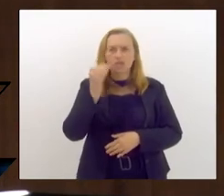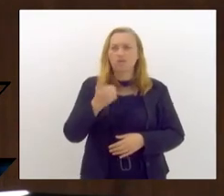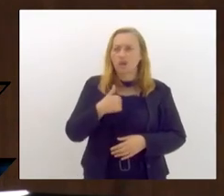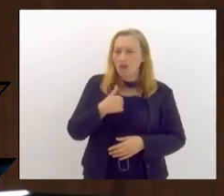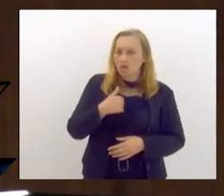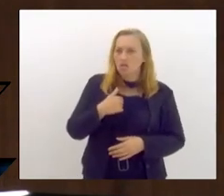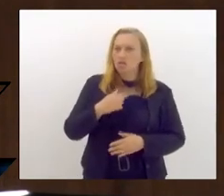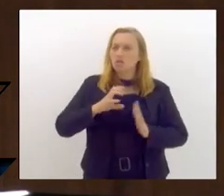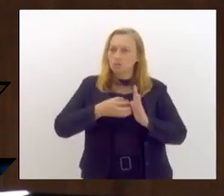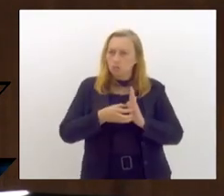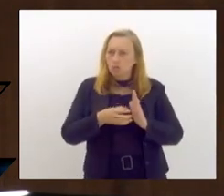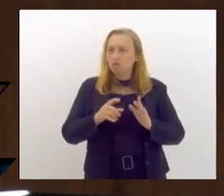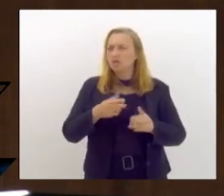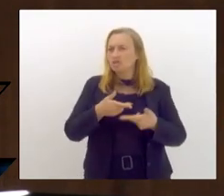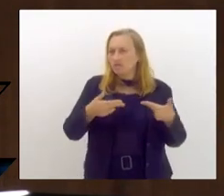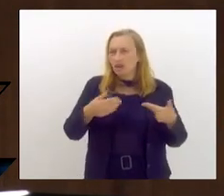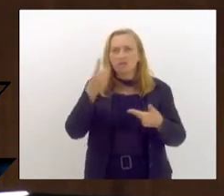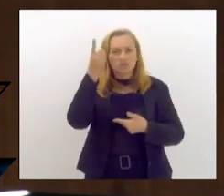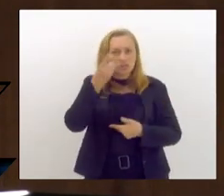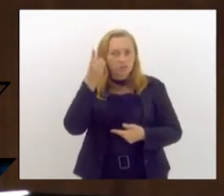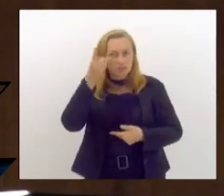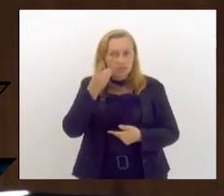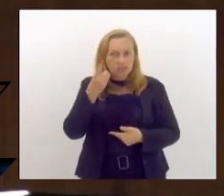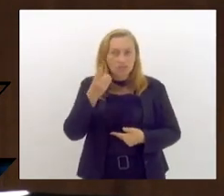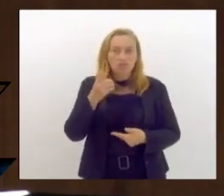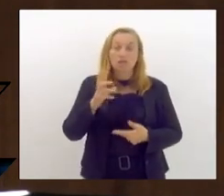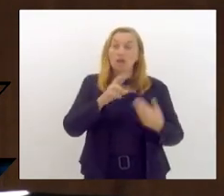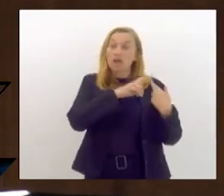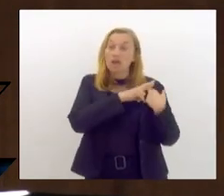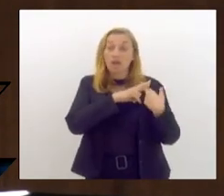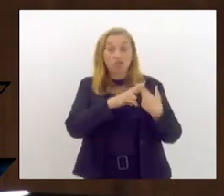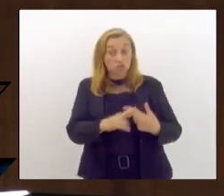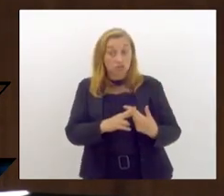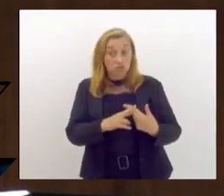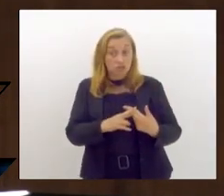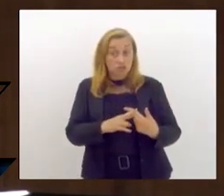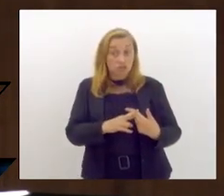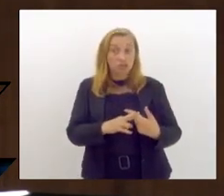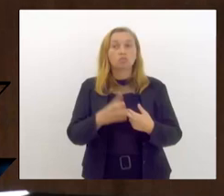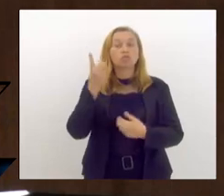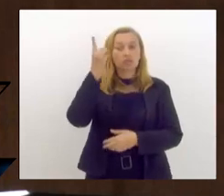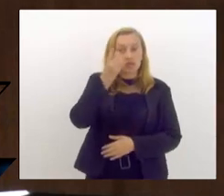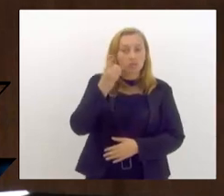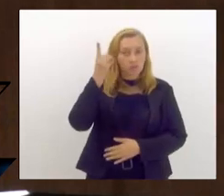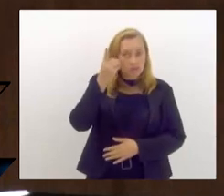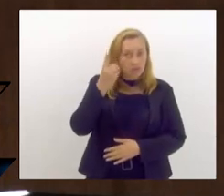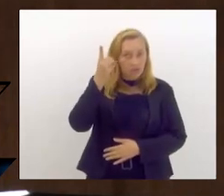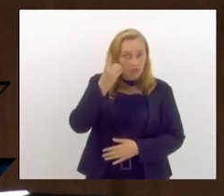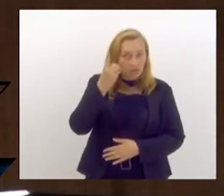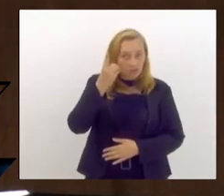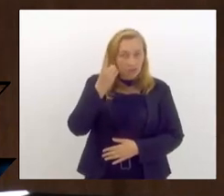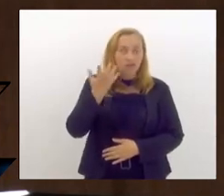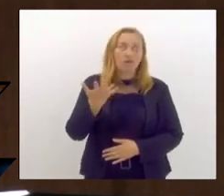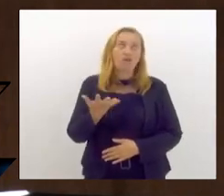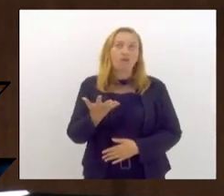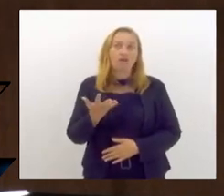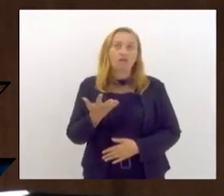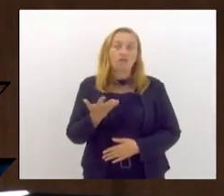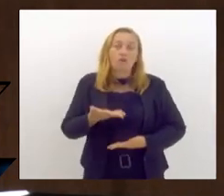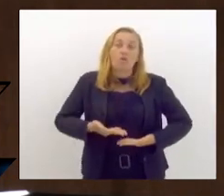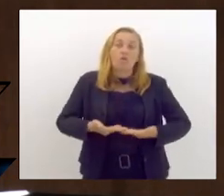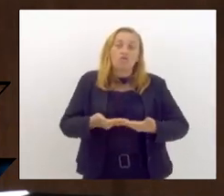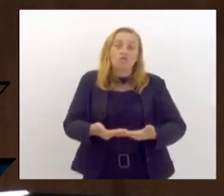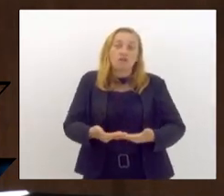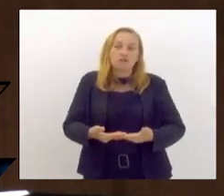compreendendo a bancada, vários deputados e deputadas, que é responsabilidade do deputado, da deputada que está